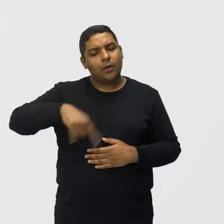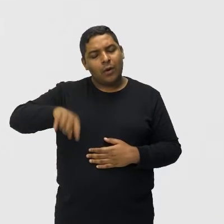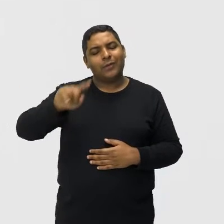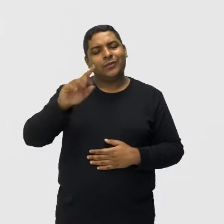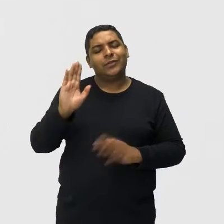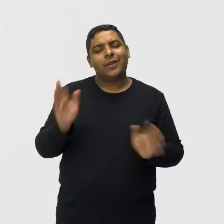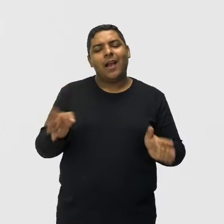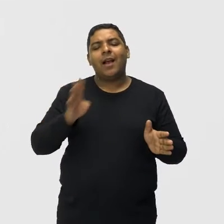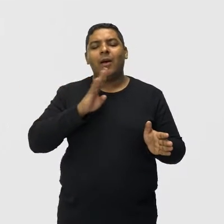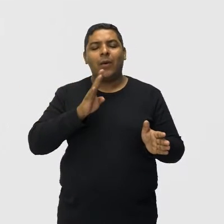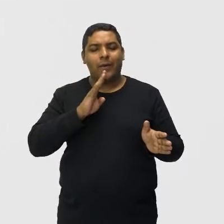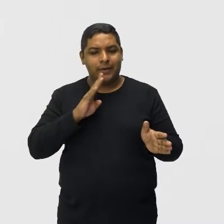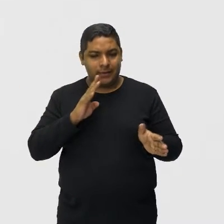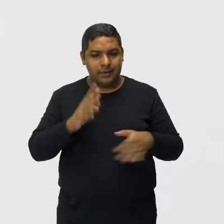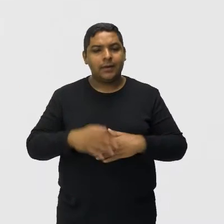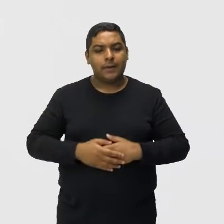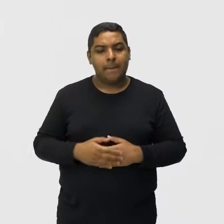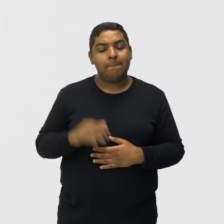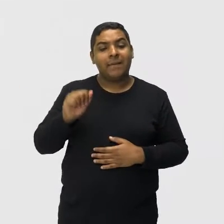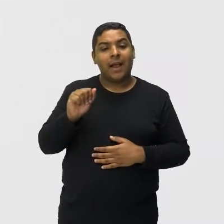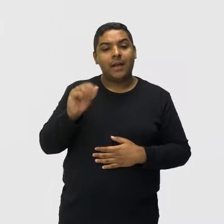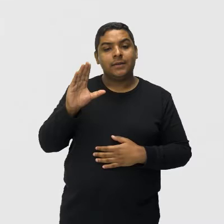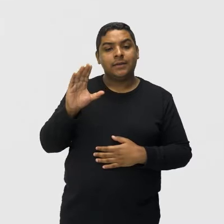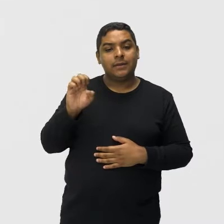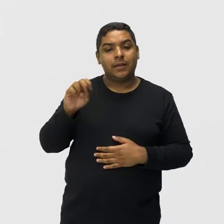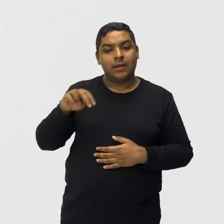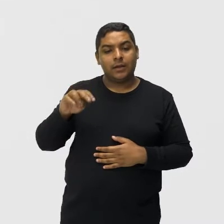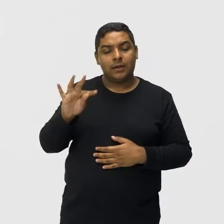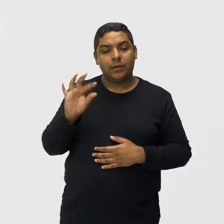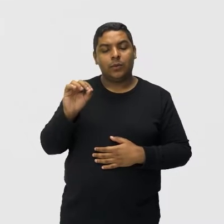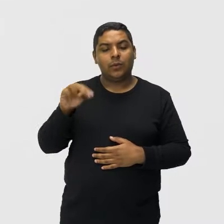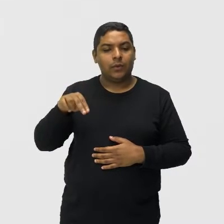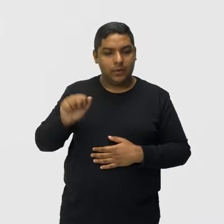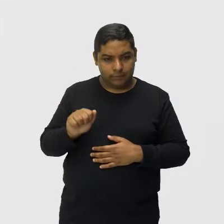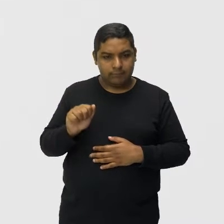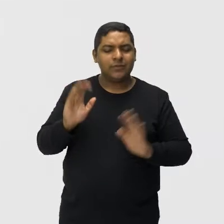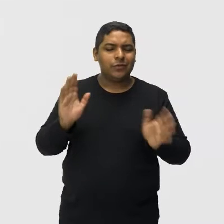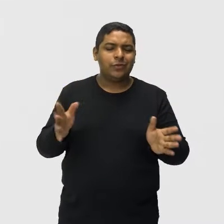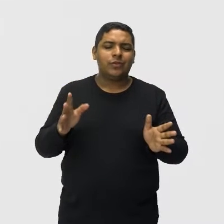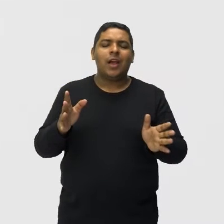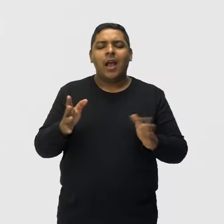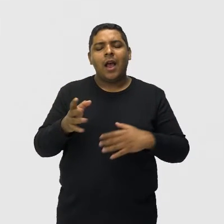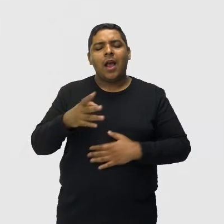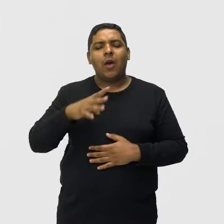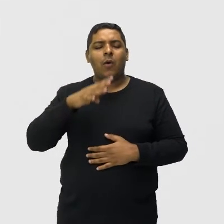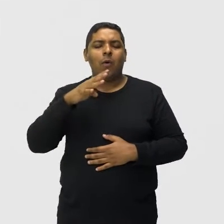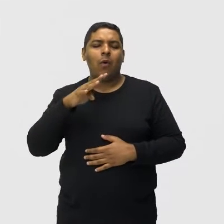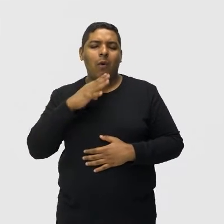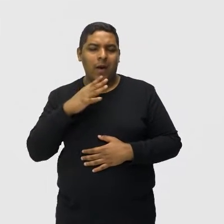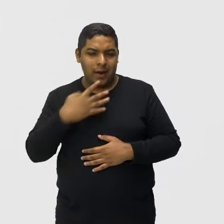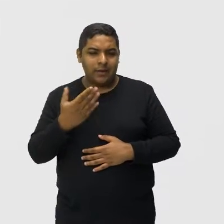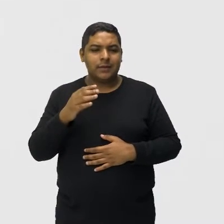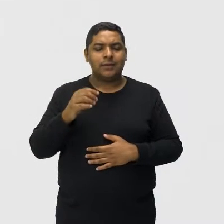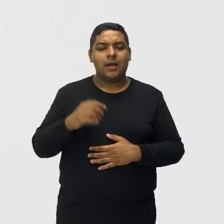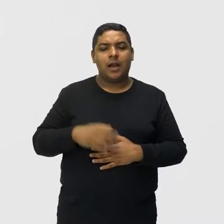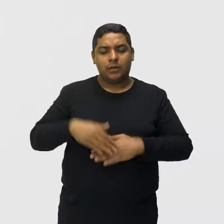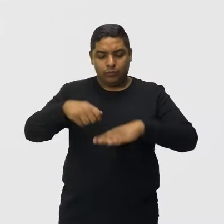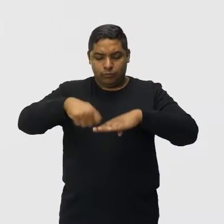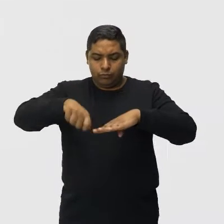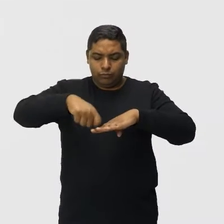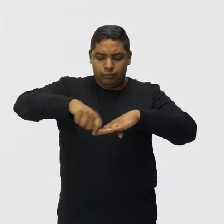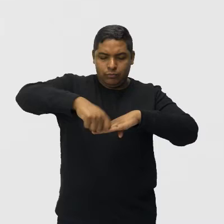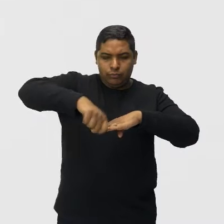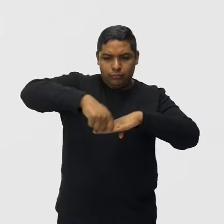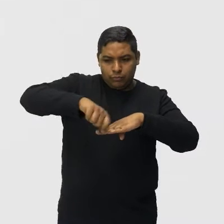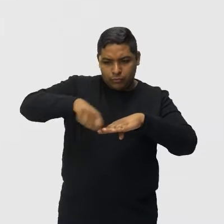né, popularmente a acetona, né? Todos vocês já ouviram falar, é um removedor, né, de esmaltes e tudo